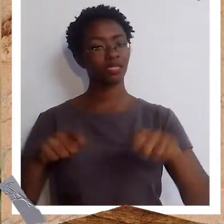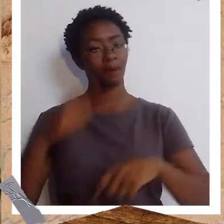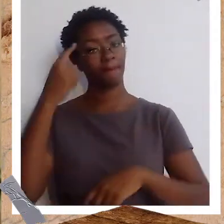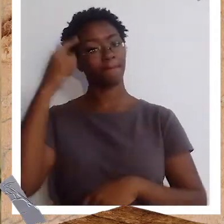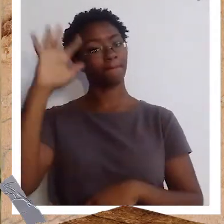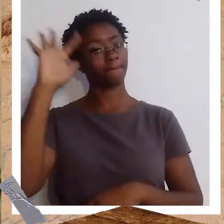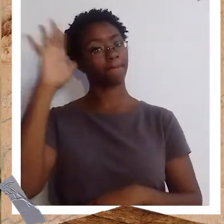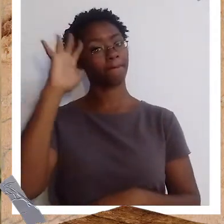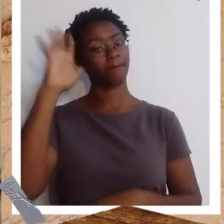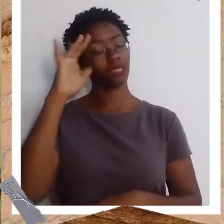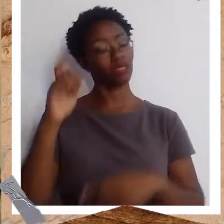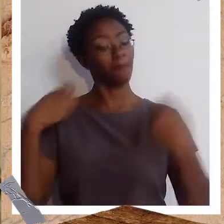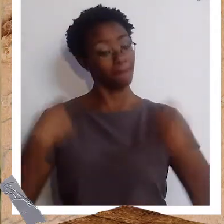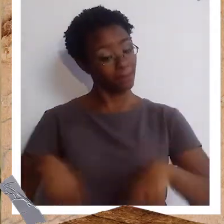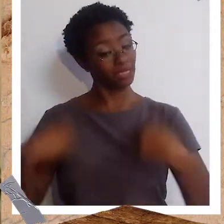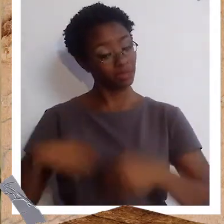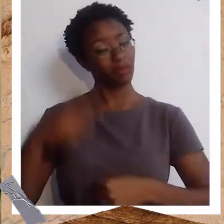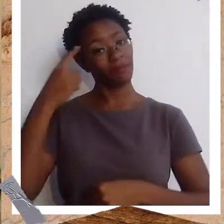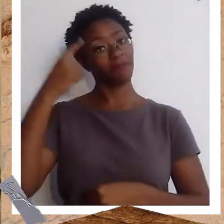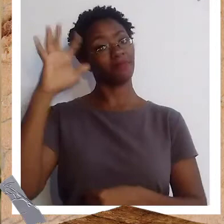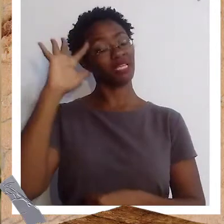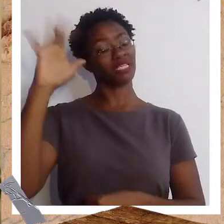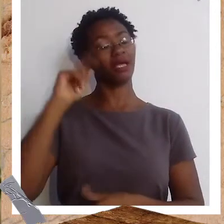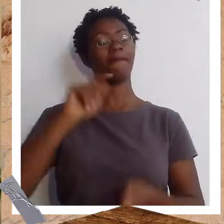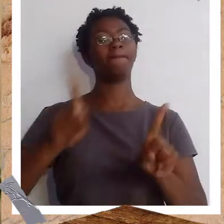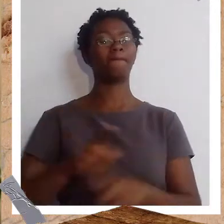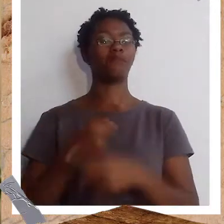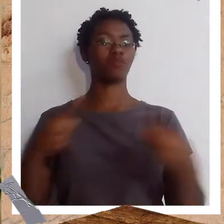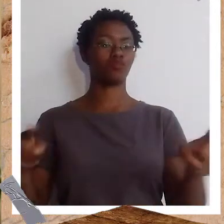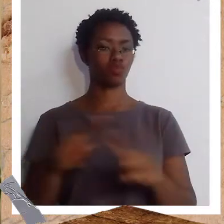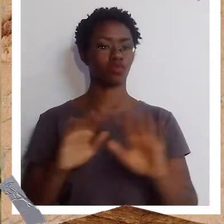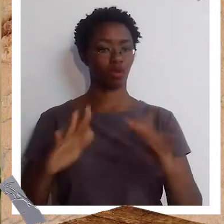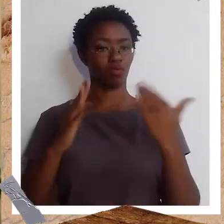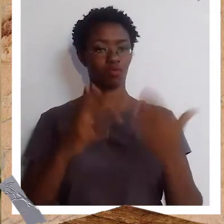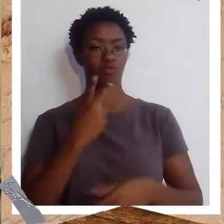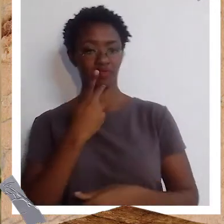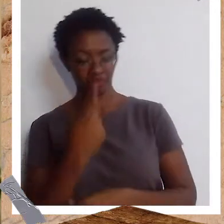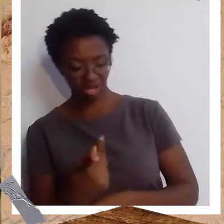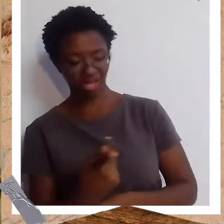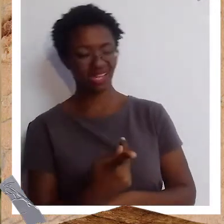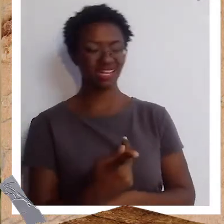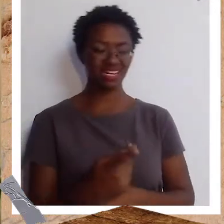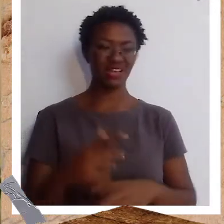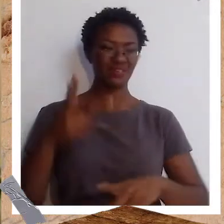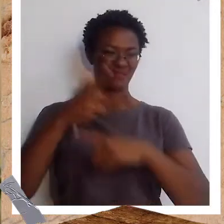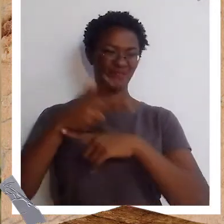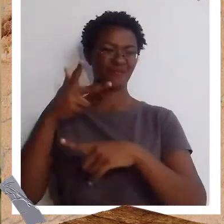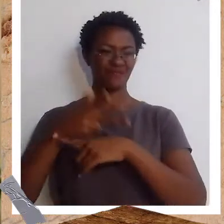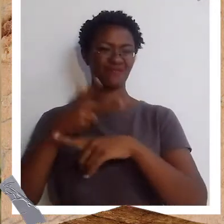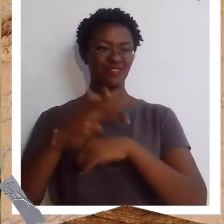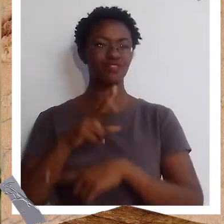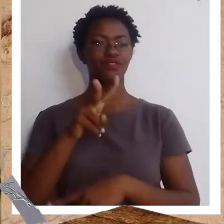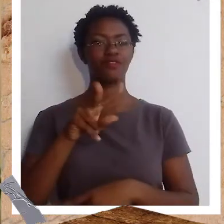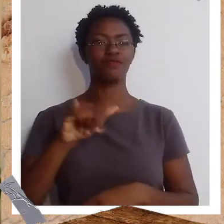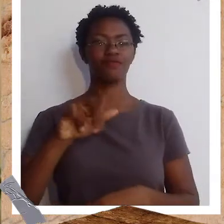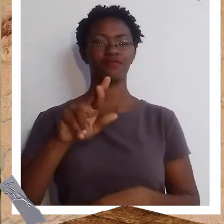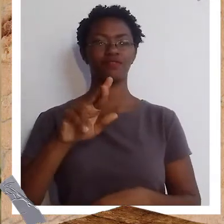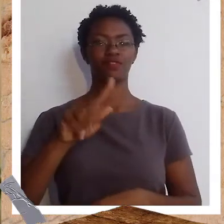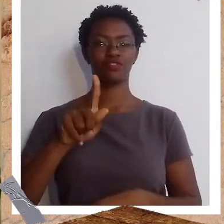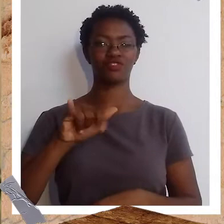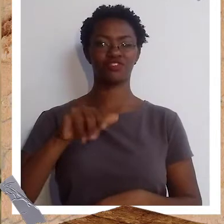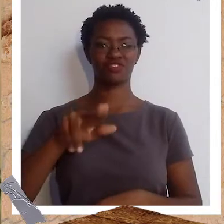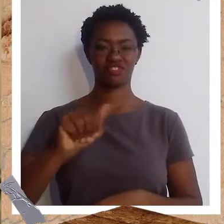pensar, na Carolina música, né? Quando você nos brinda com esse vídeo da Virgínia